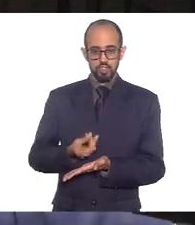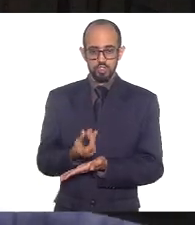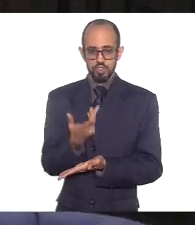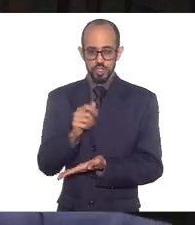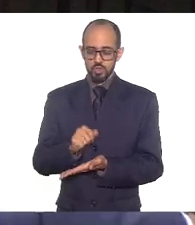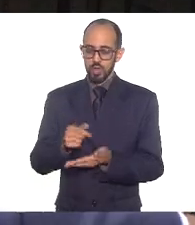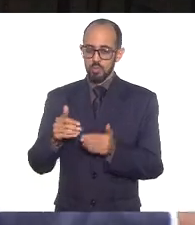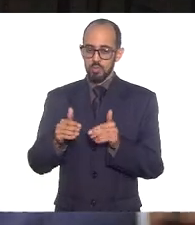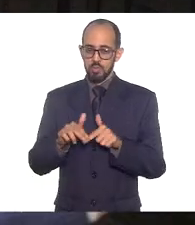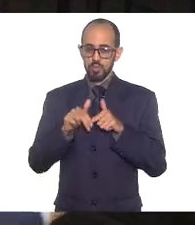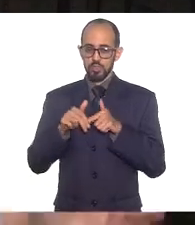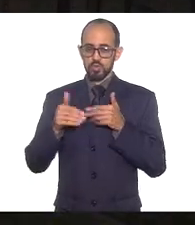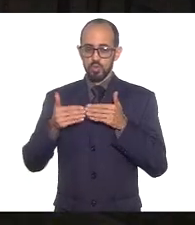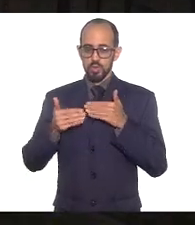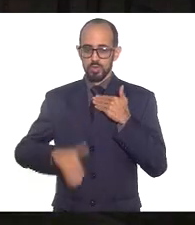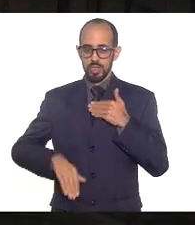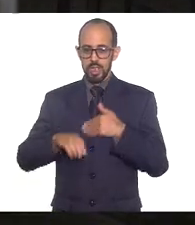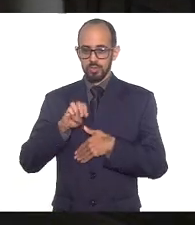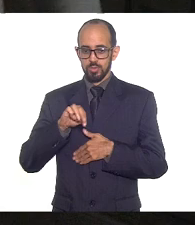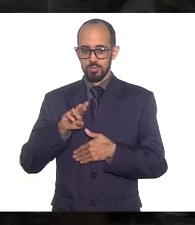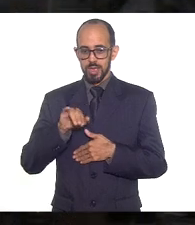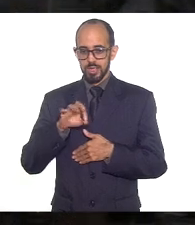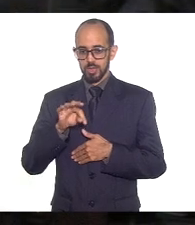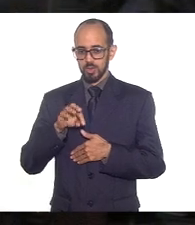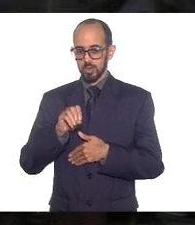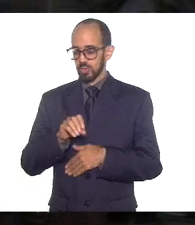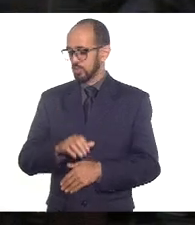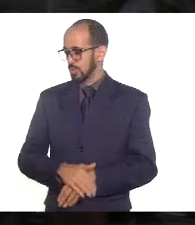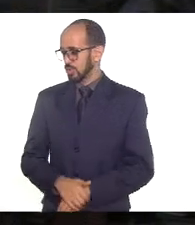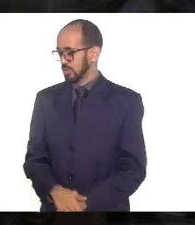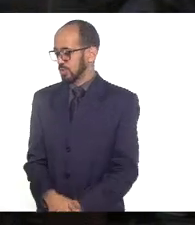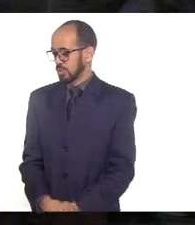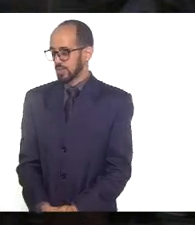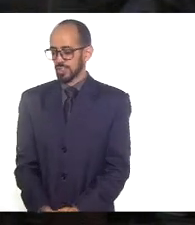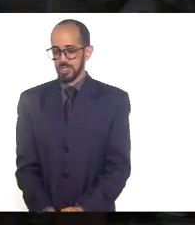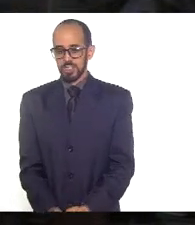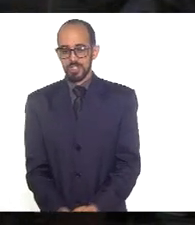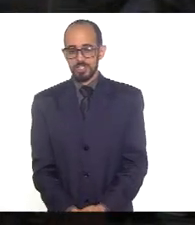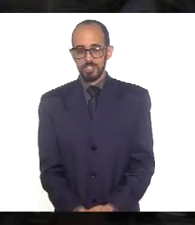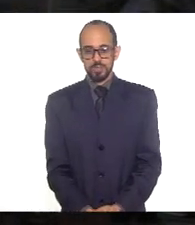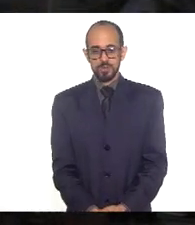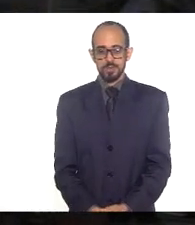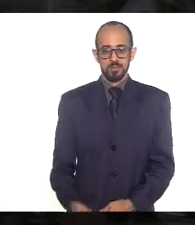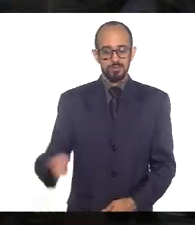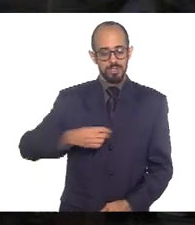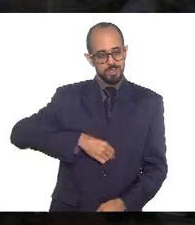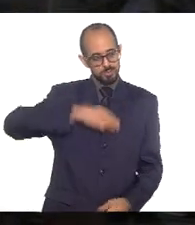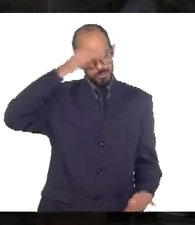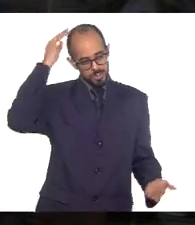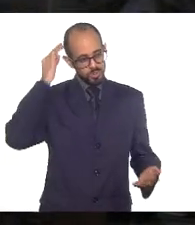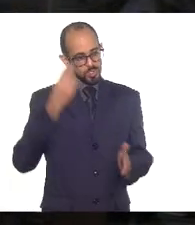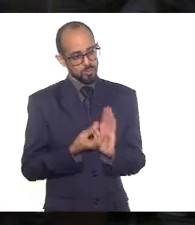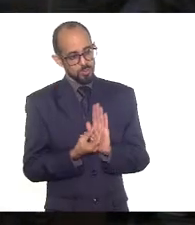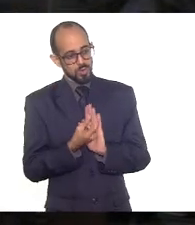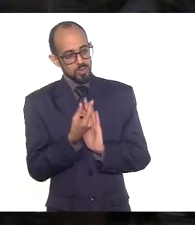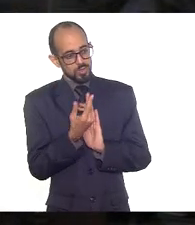contrário numérico pela comissão de orçamento de estado mas parceiro